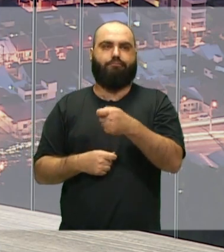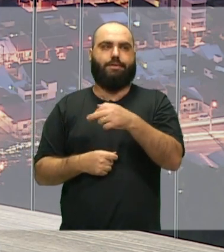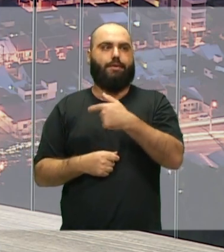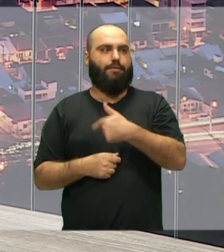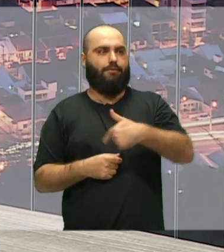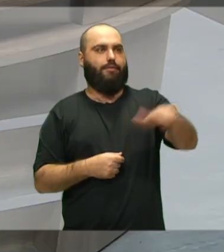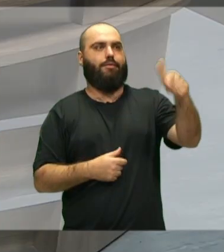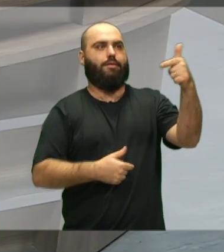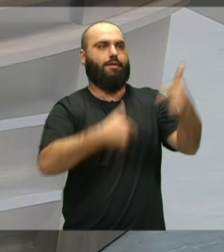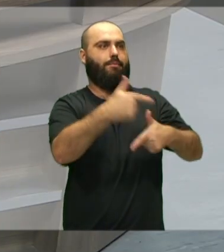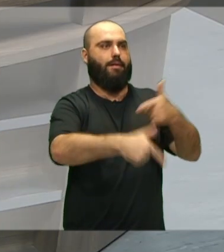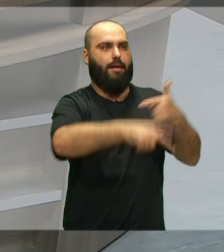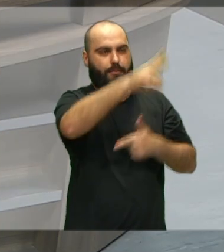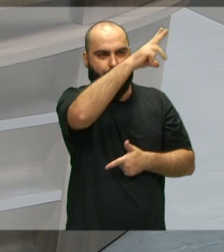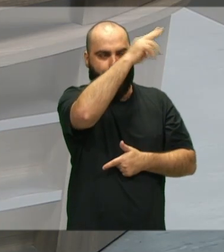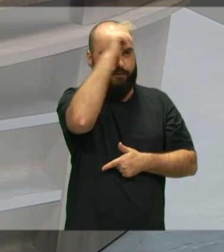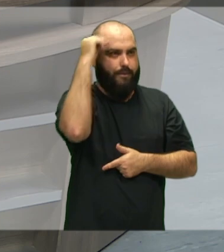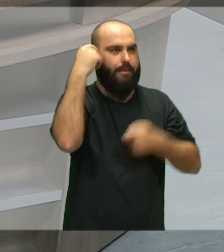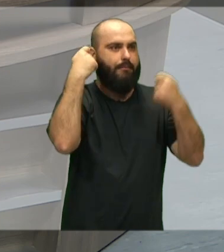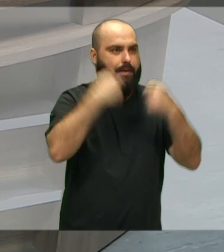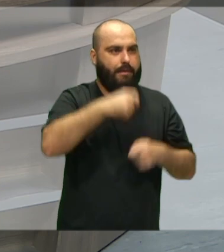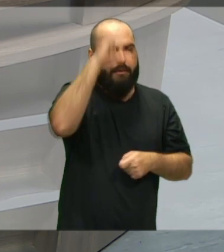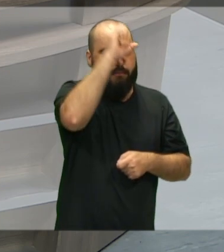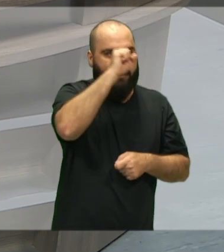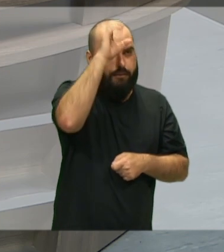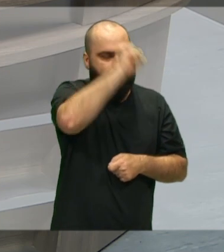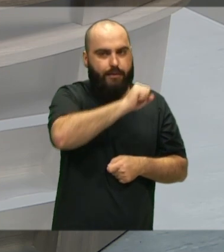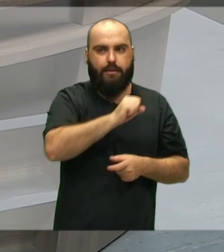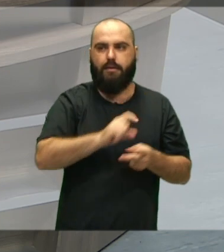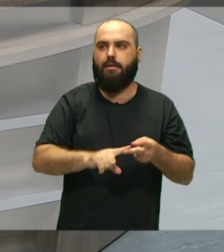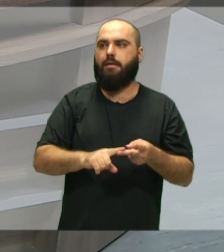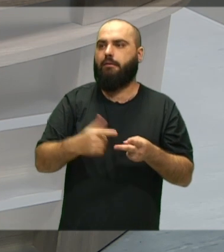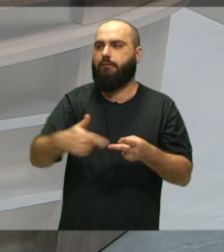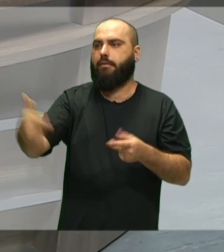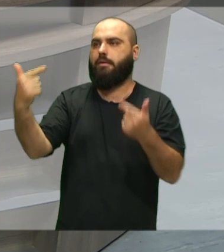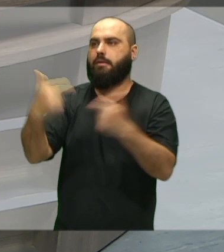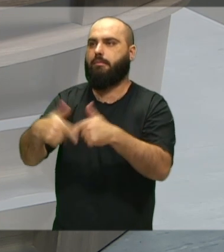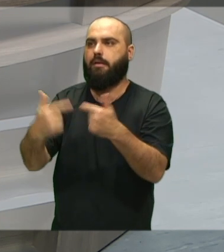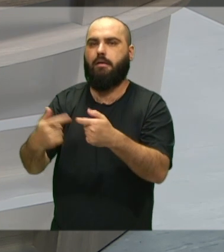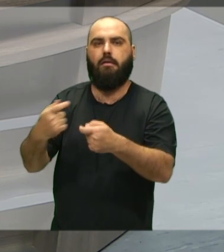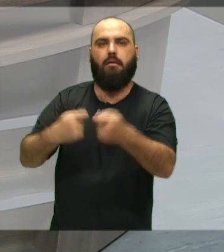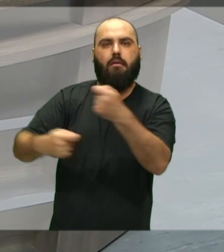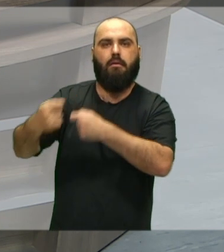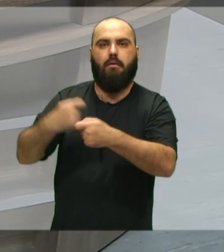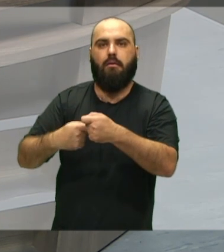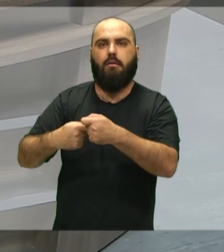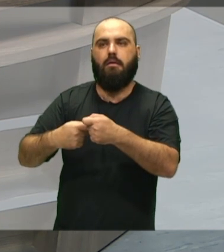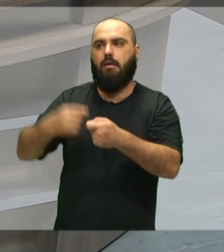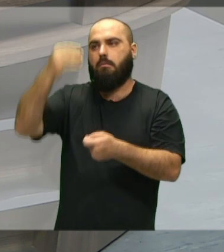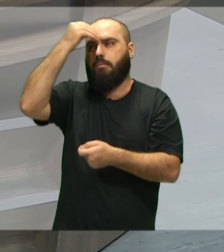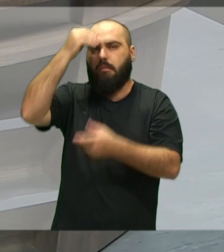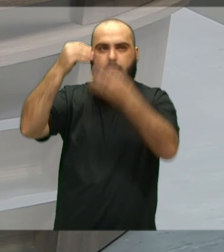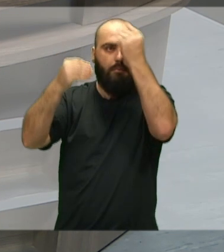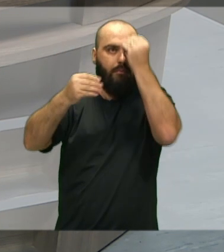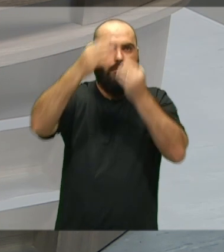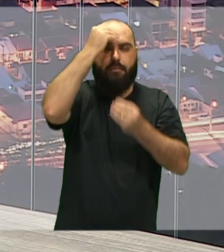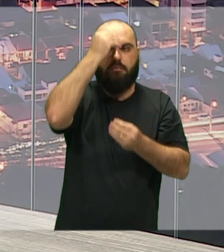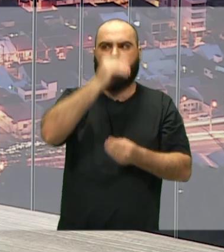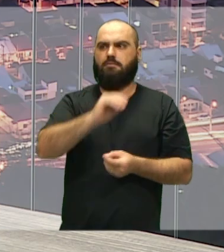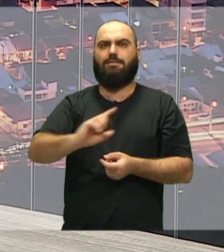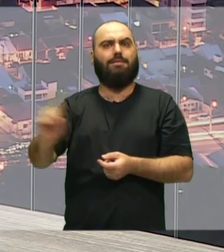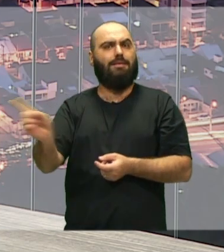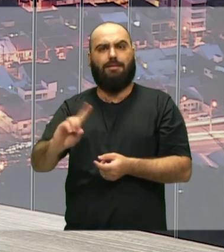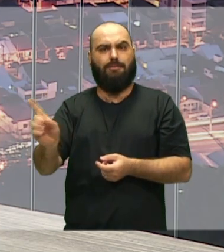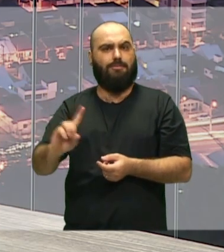prefeitura eu tenho que saber, ou só se eu for trabalhar na administração pública em algum órgão é que eu tenho que saber. Não, gente, você tem que